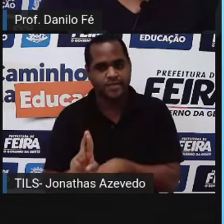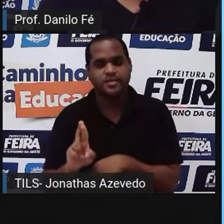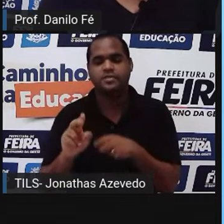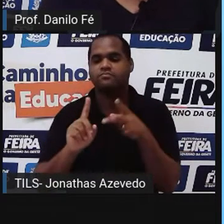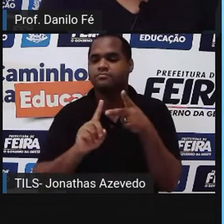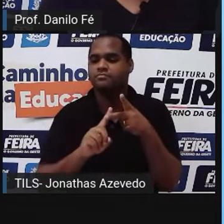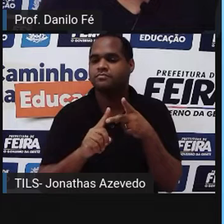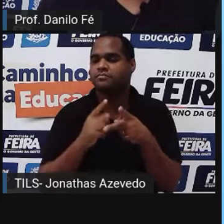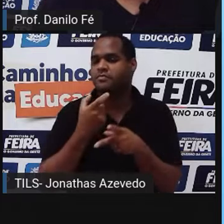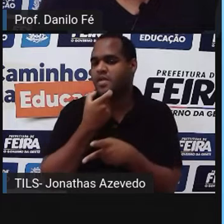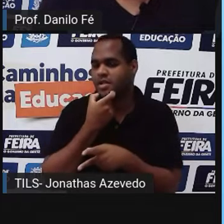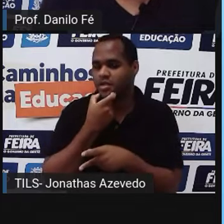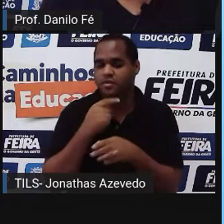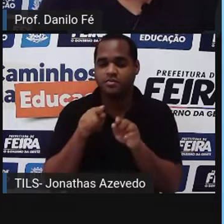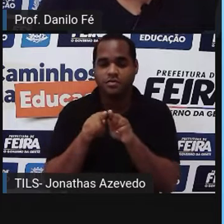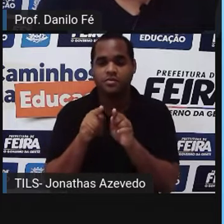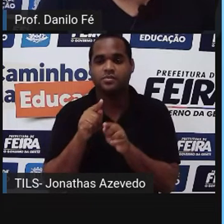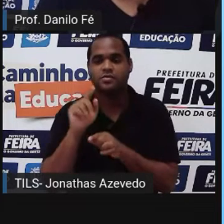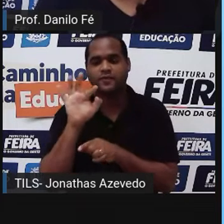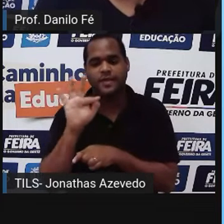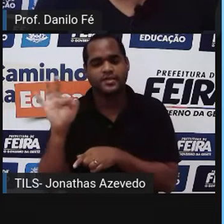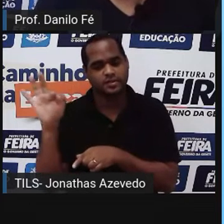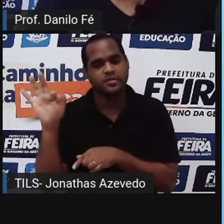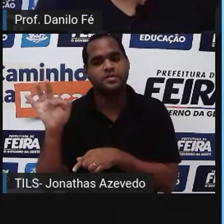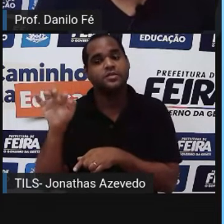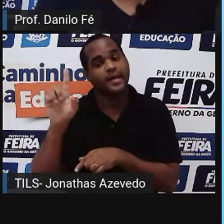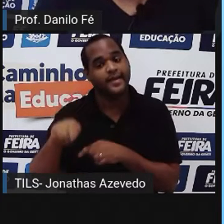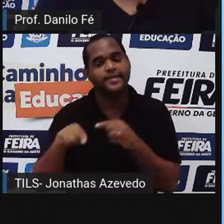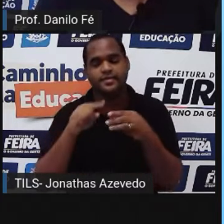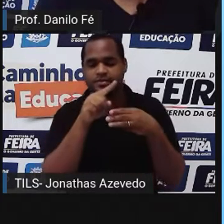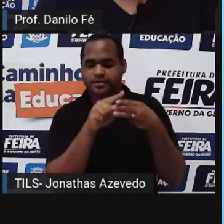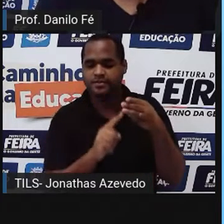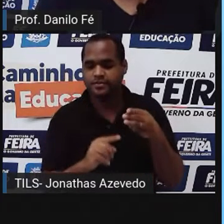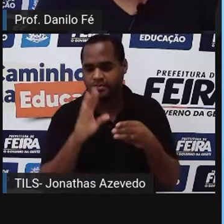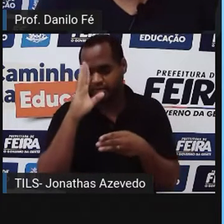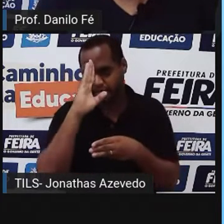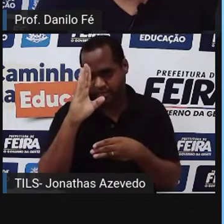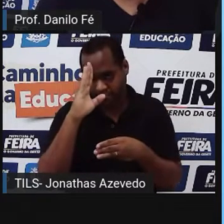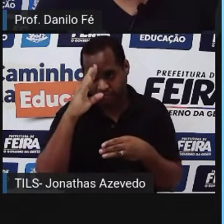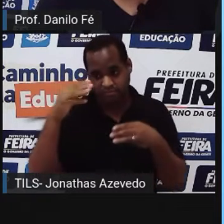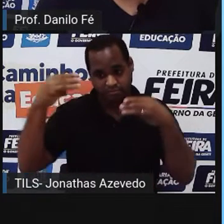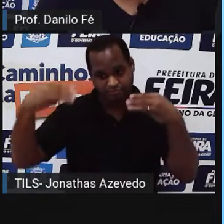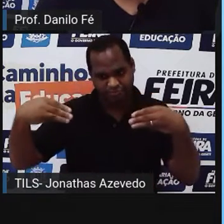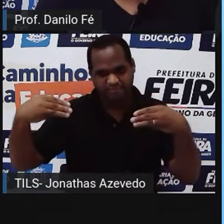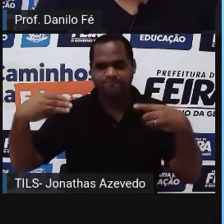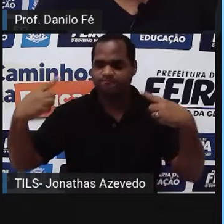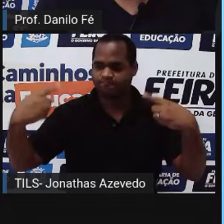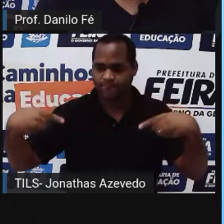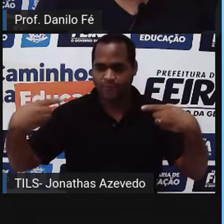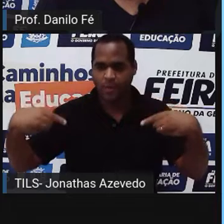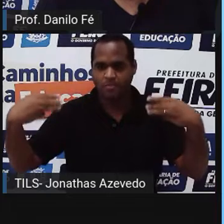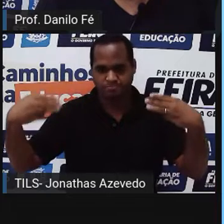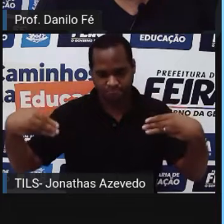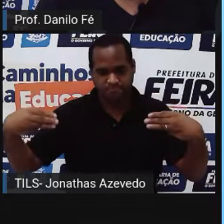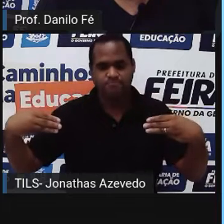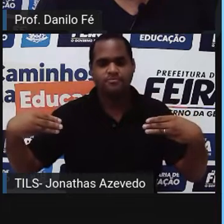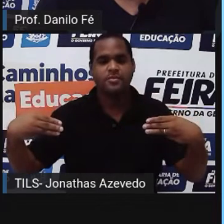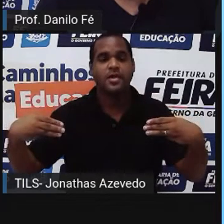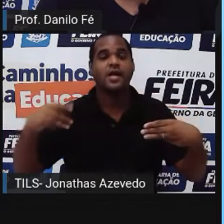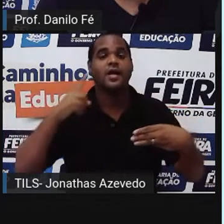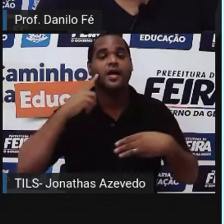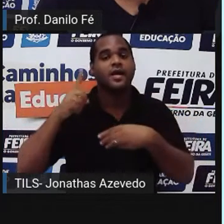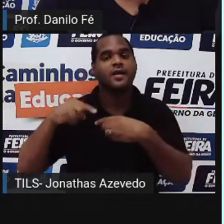Inglaterra e França. Esses eram os principais jogadores da guerra, como eu